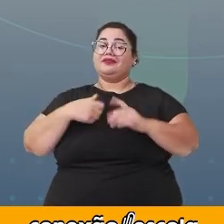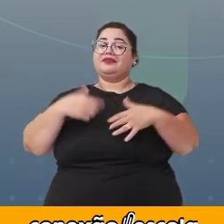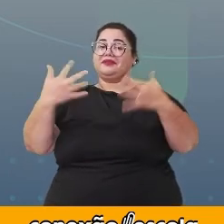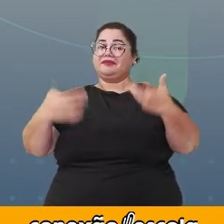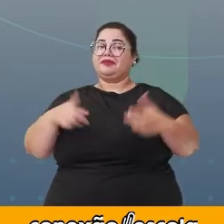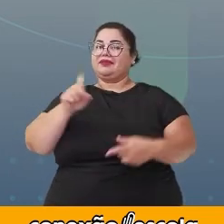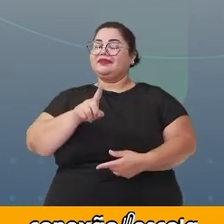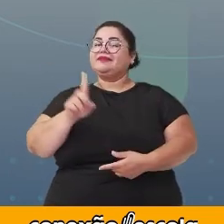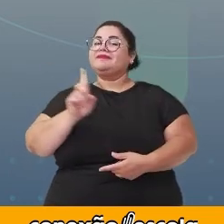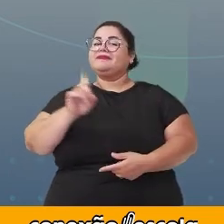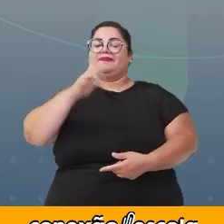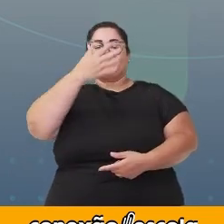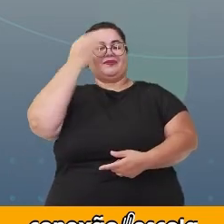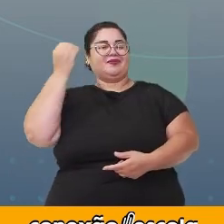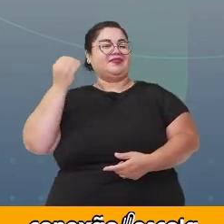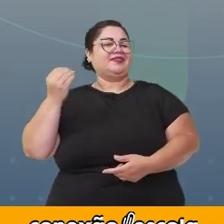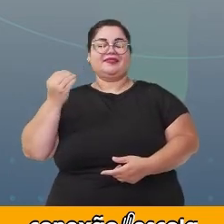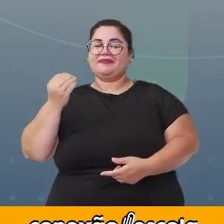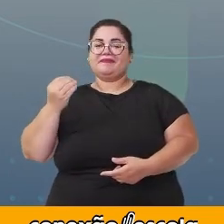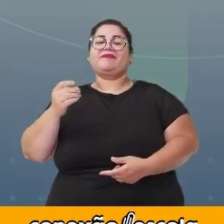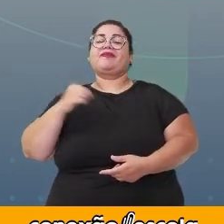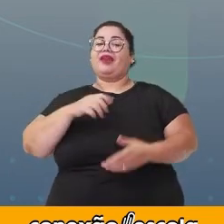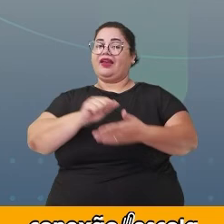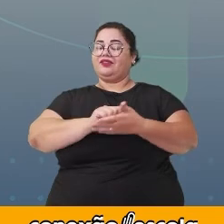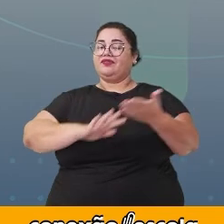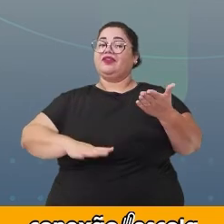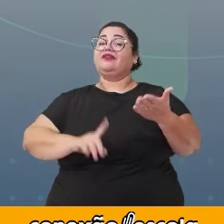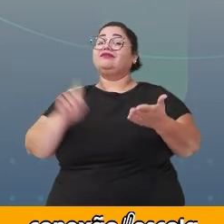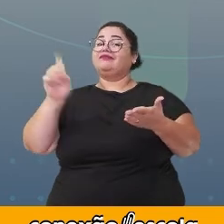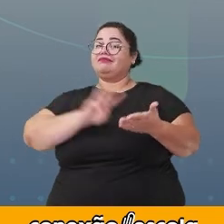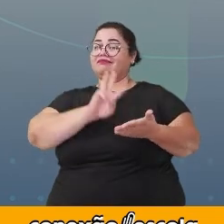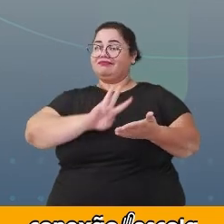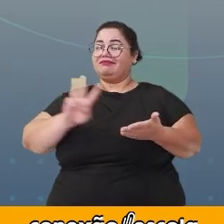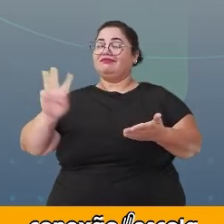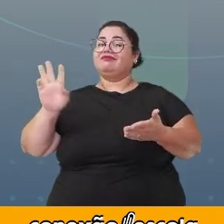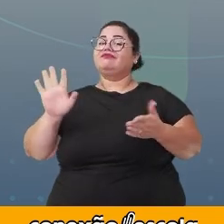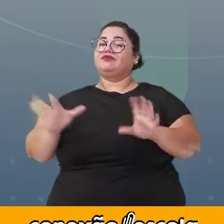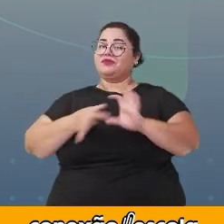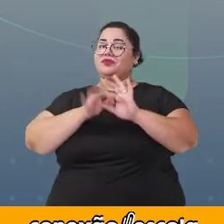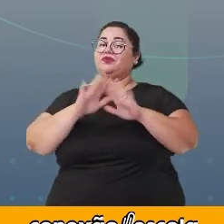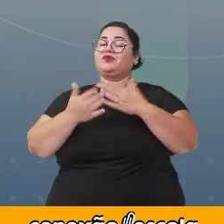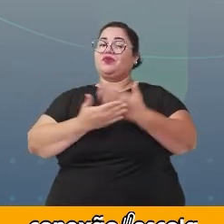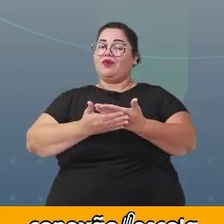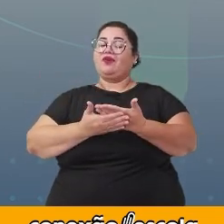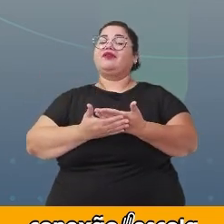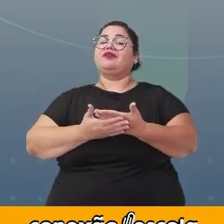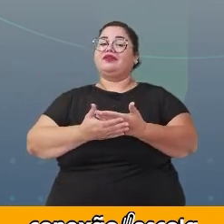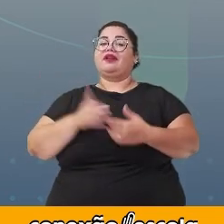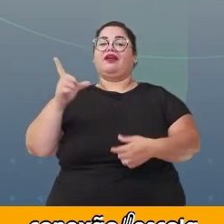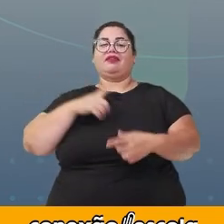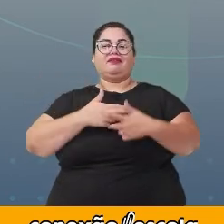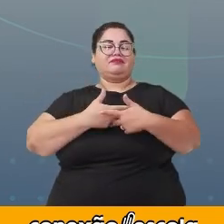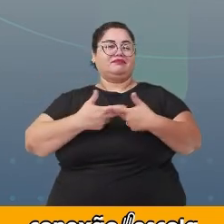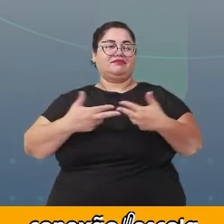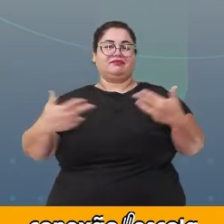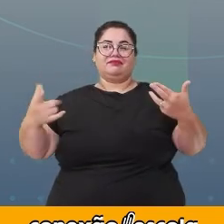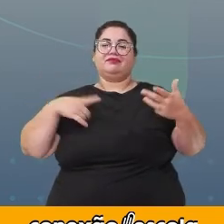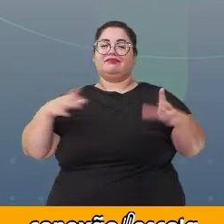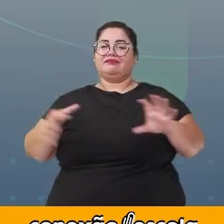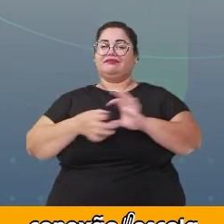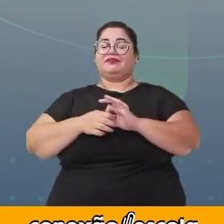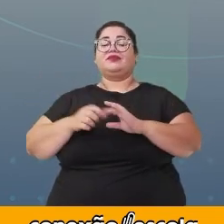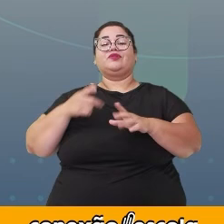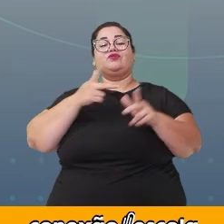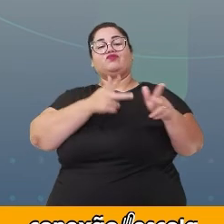terminar, você não pode esquecer que tem atividade lá no portal Conexão Escola relacionado com a